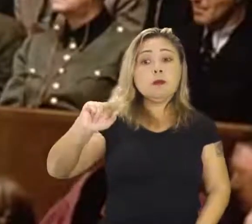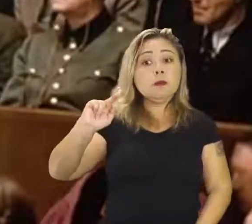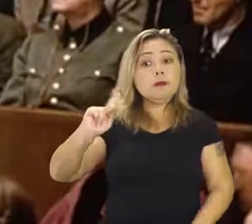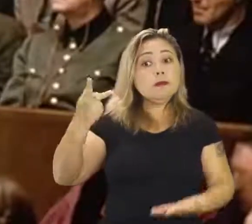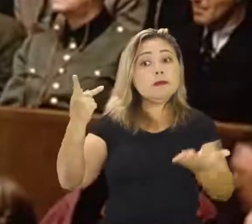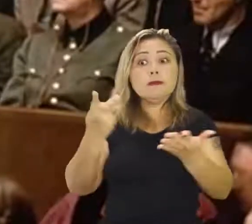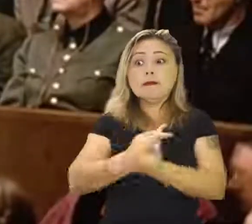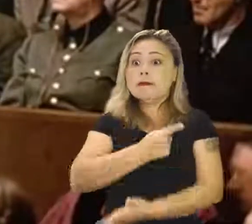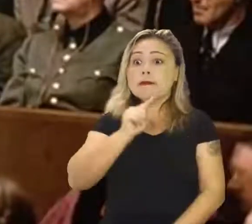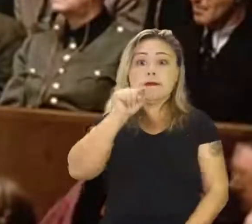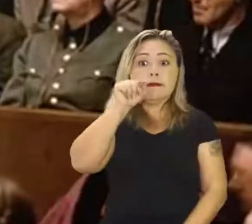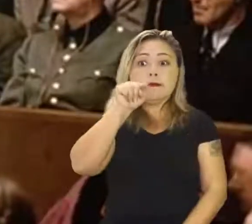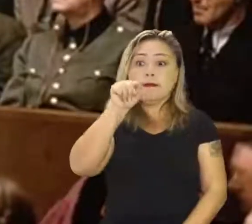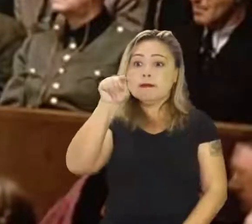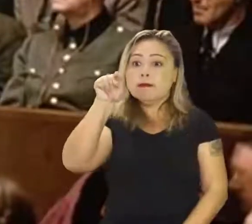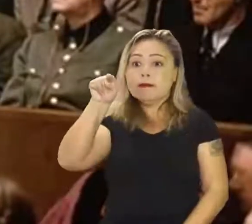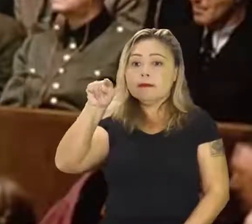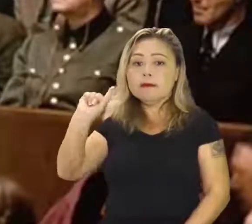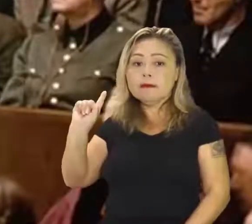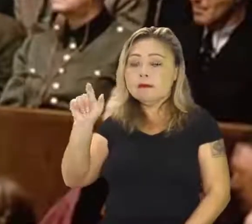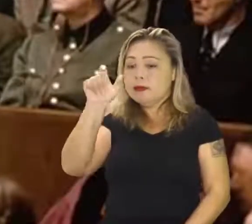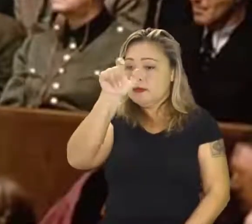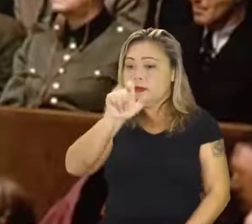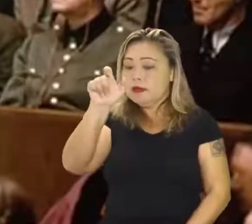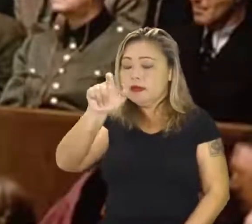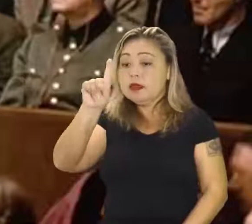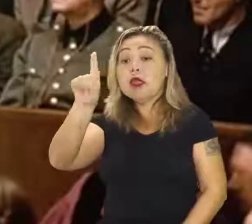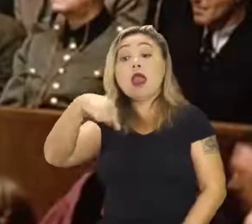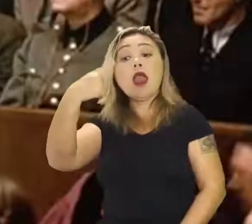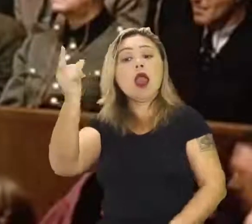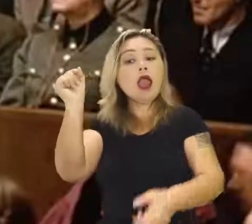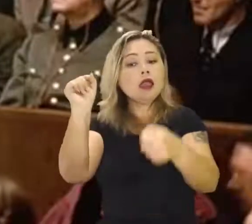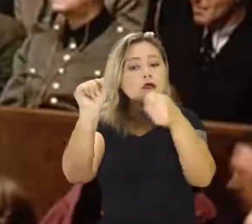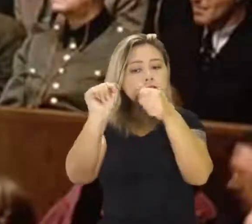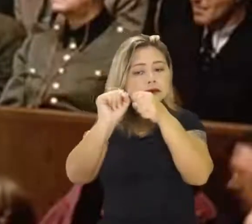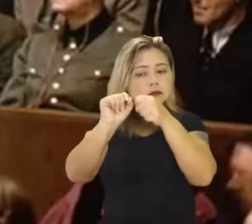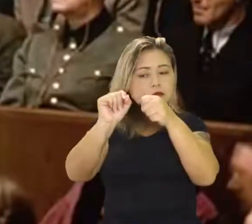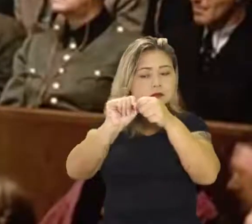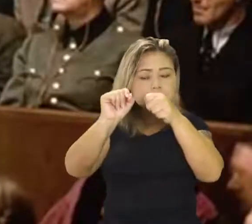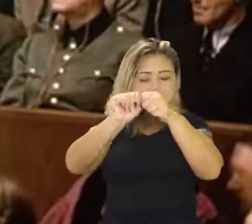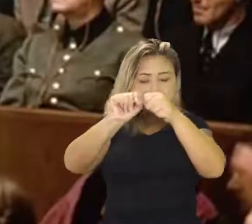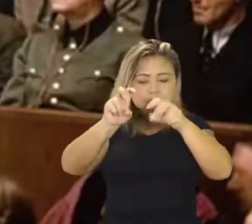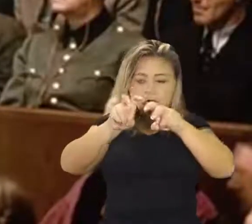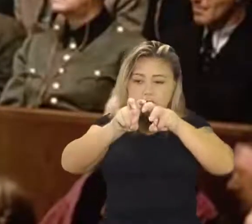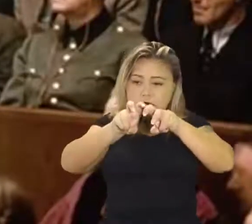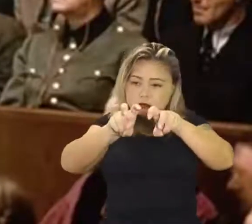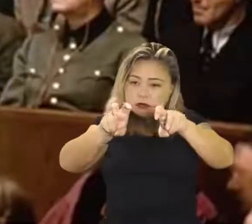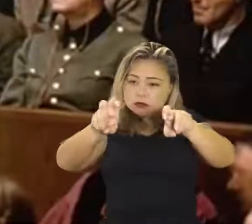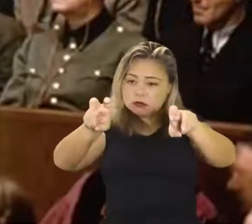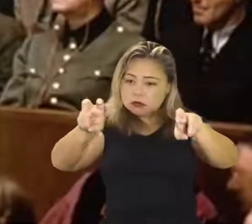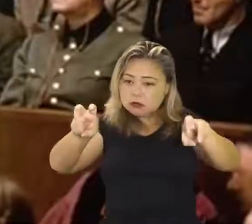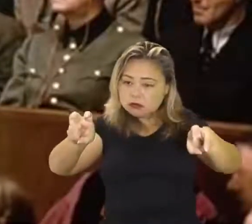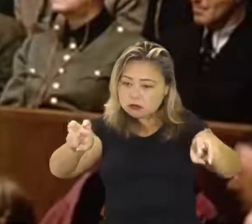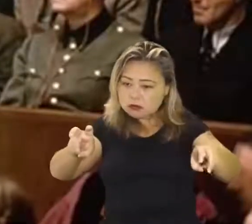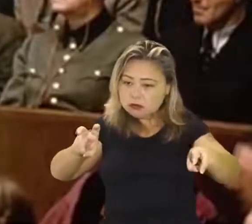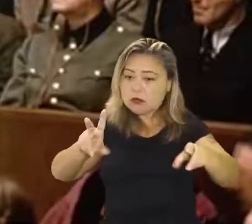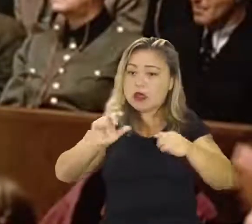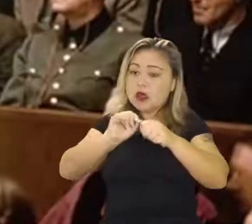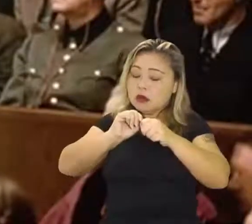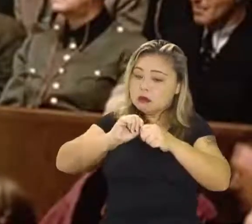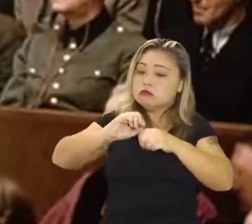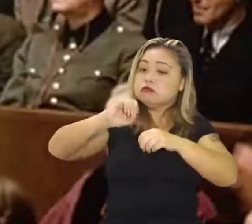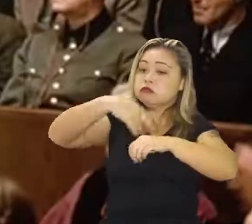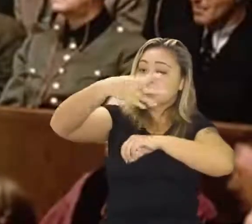acontecer com eles? É aí que foi feito um tribunal internacional, o Tribunal de